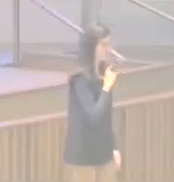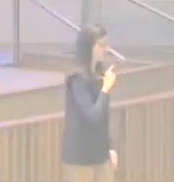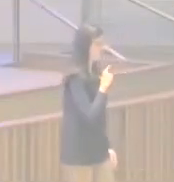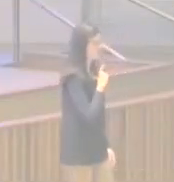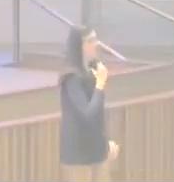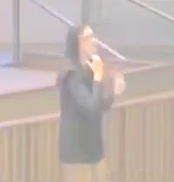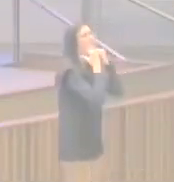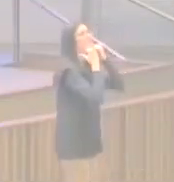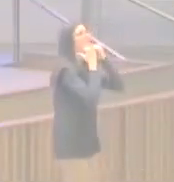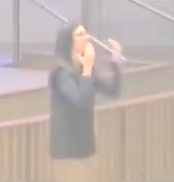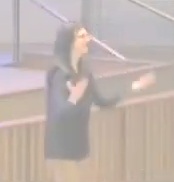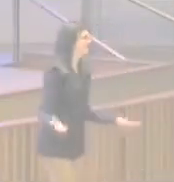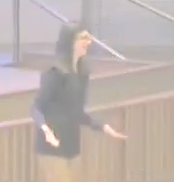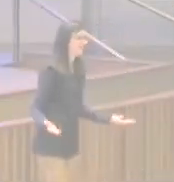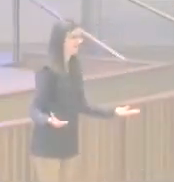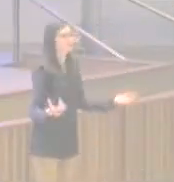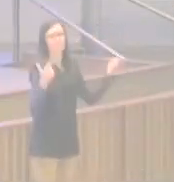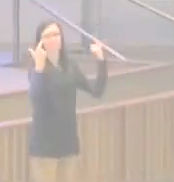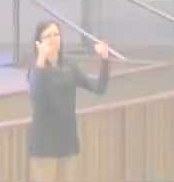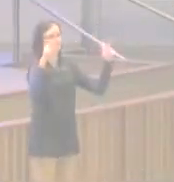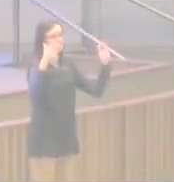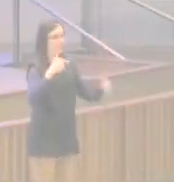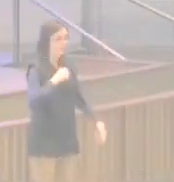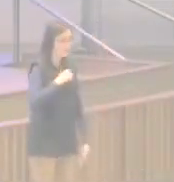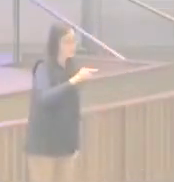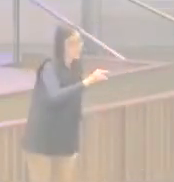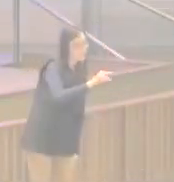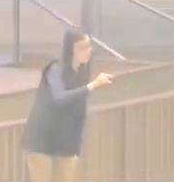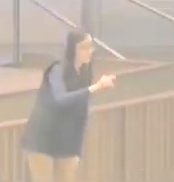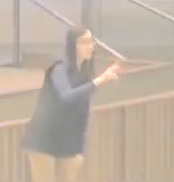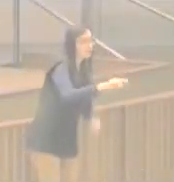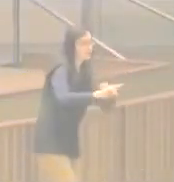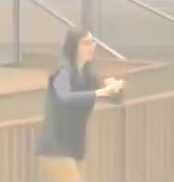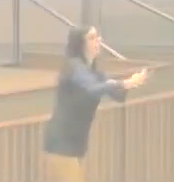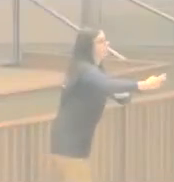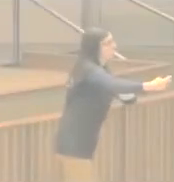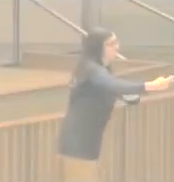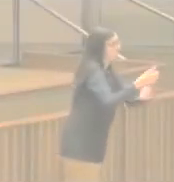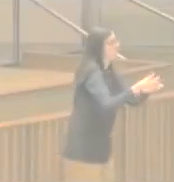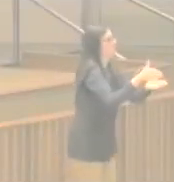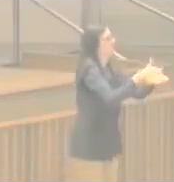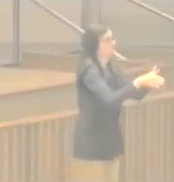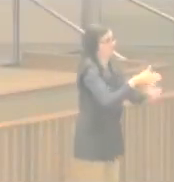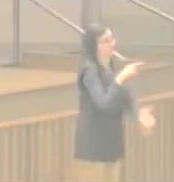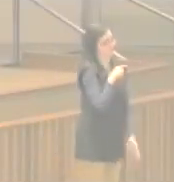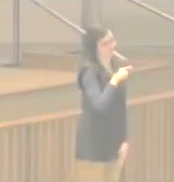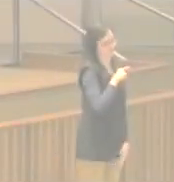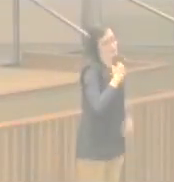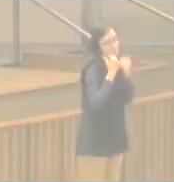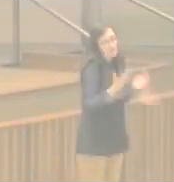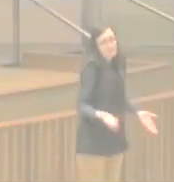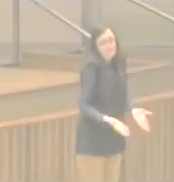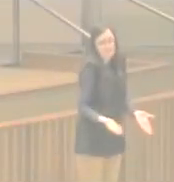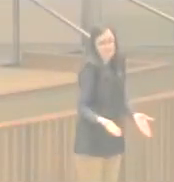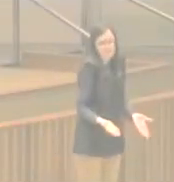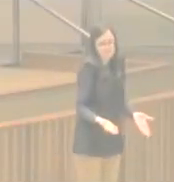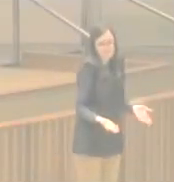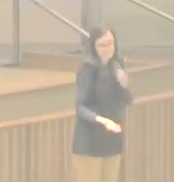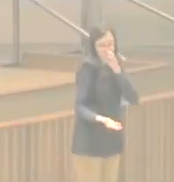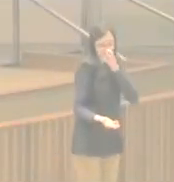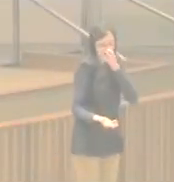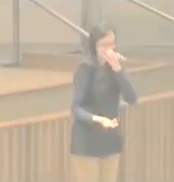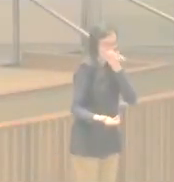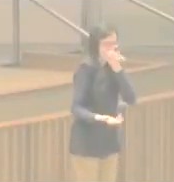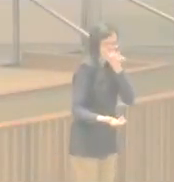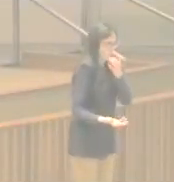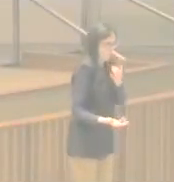Não existe decisão que não tenha consequência. Não tem jeito.